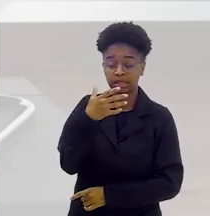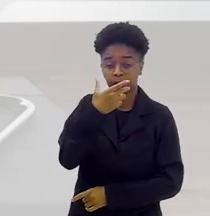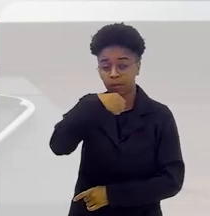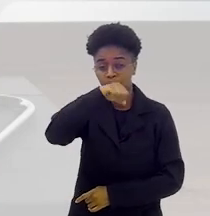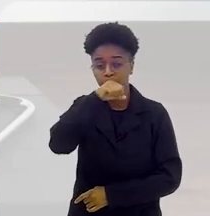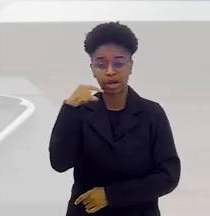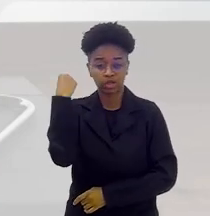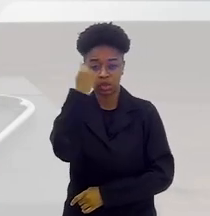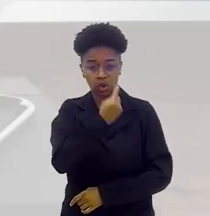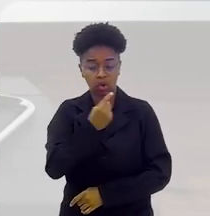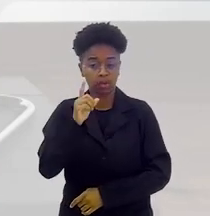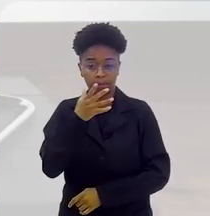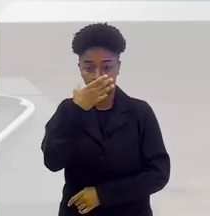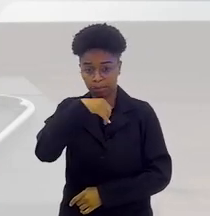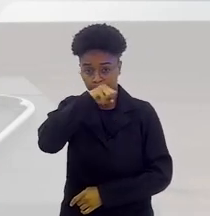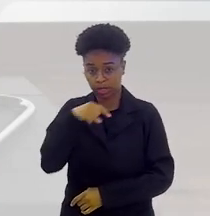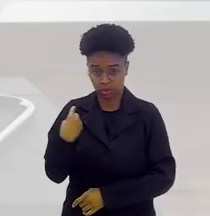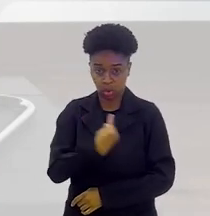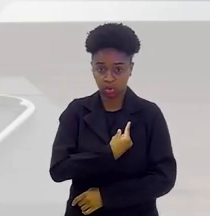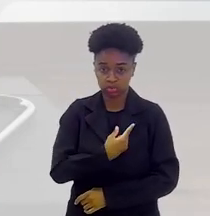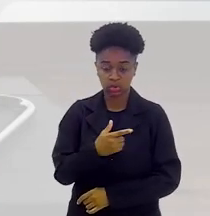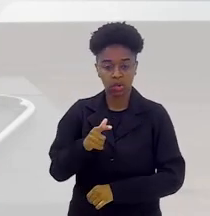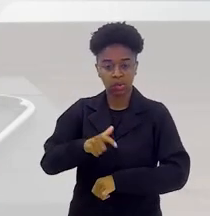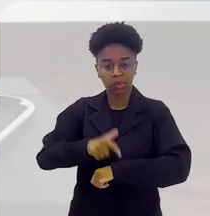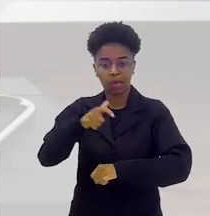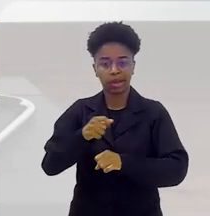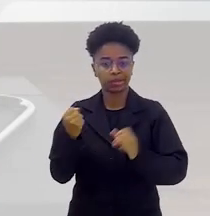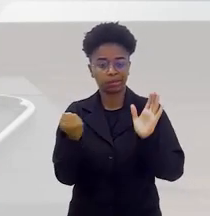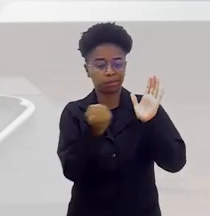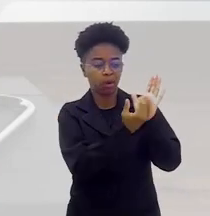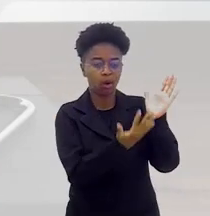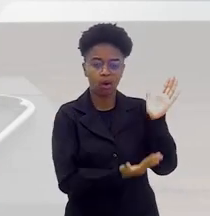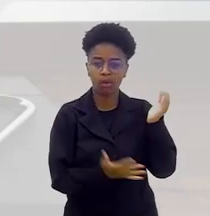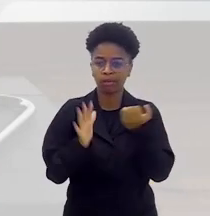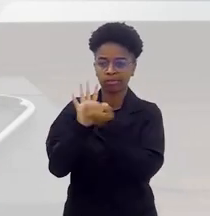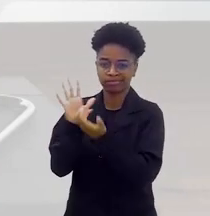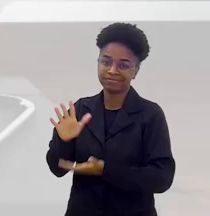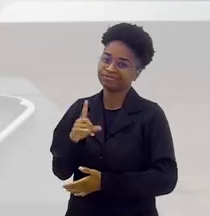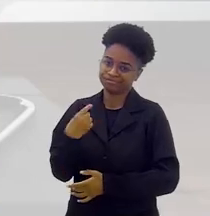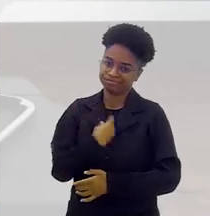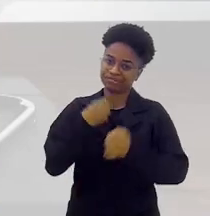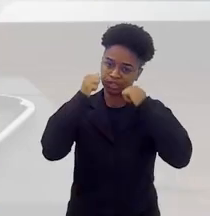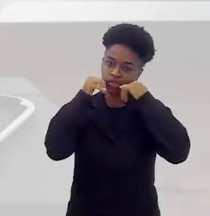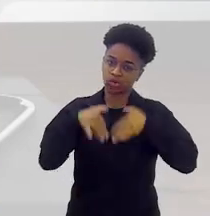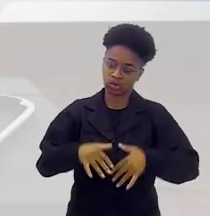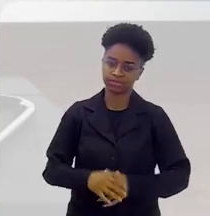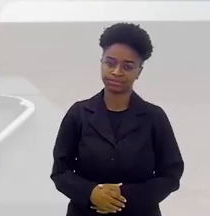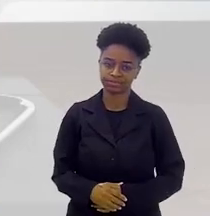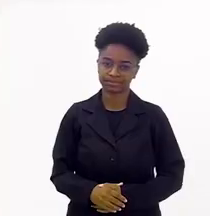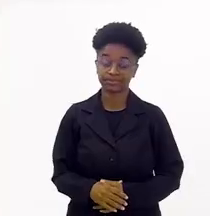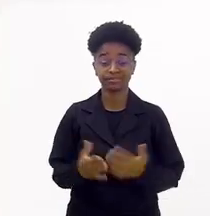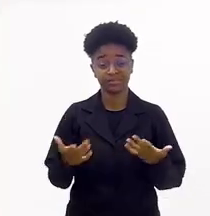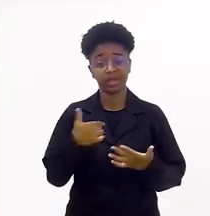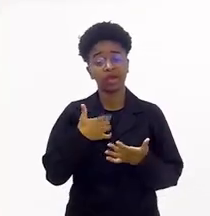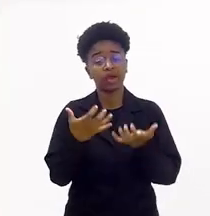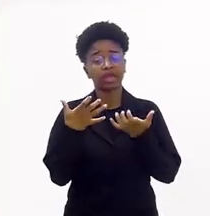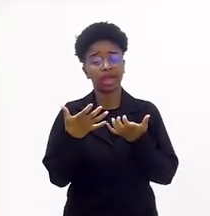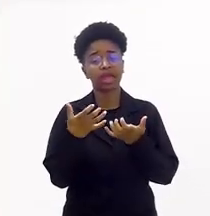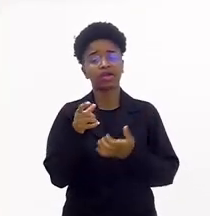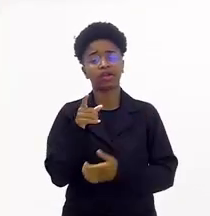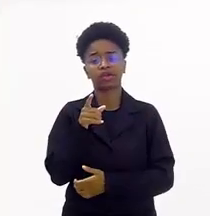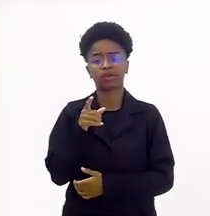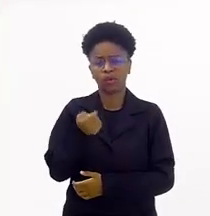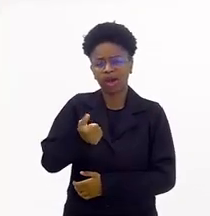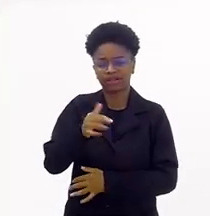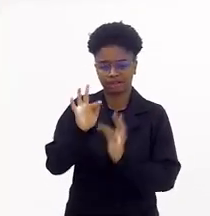Pai Nosso na hora que ele está crucificado. É uma cena que muito é, bom. De chorar, Ramiro, queria que